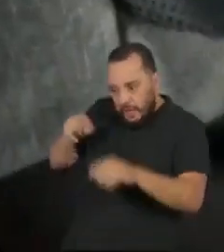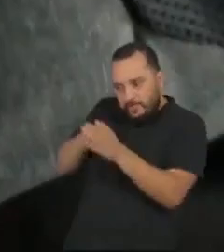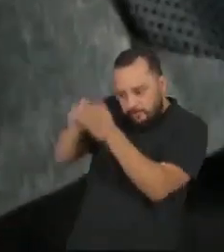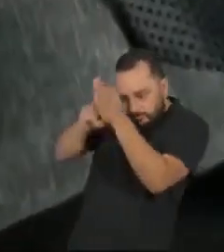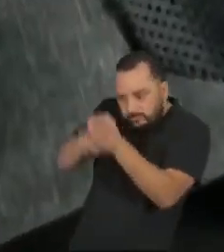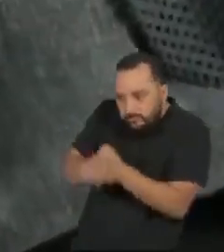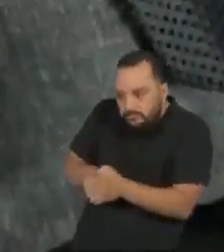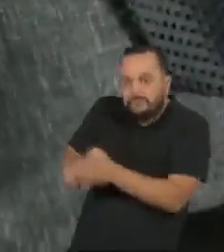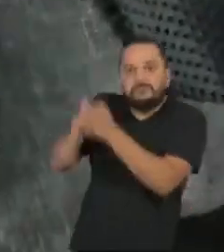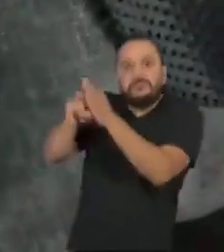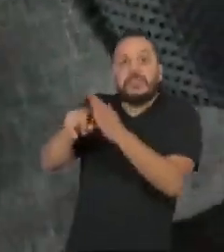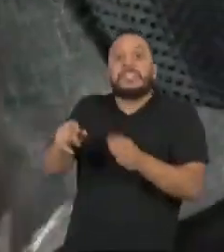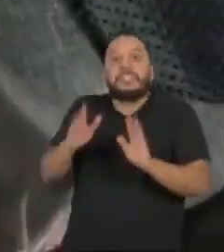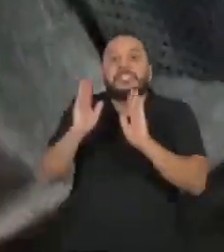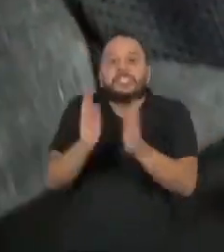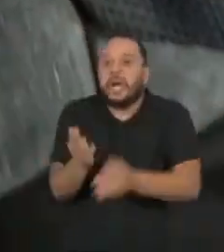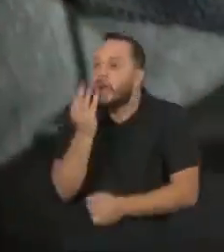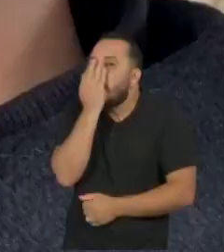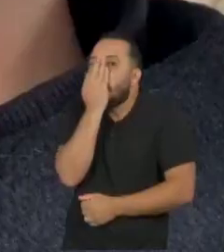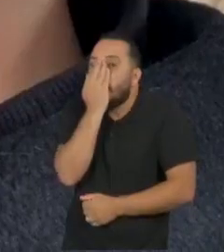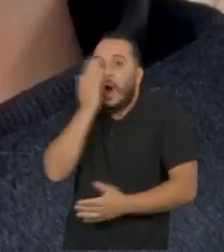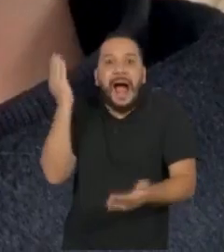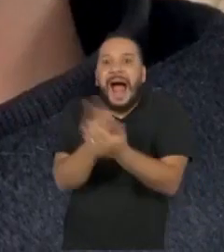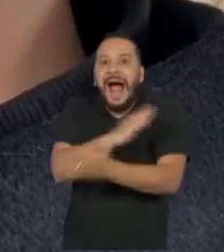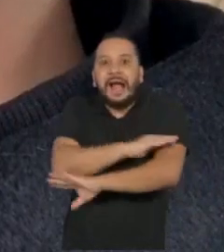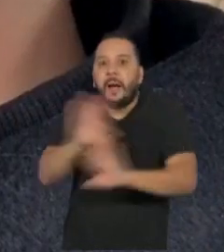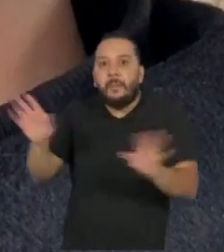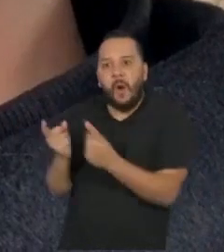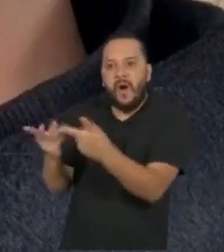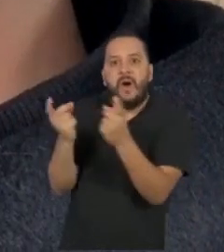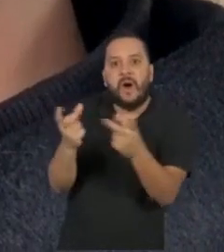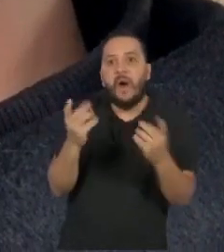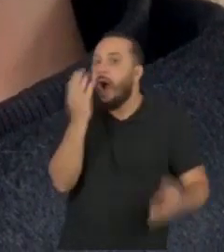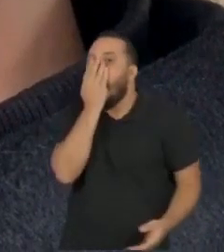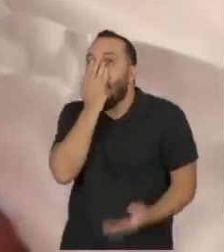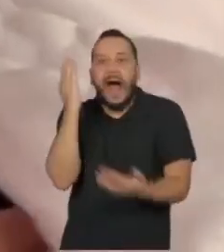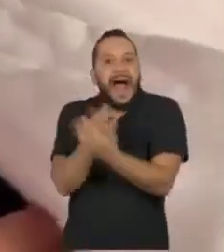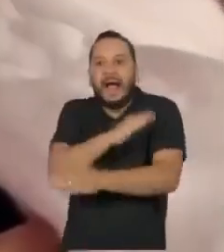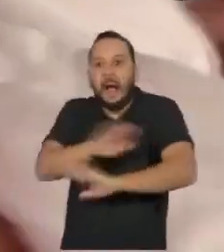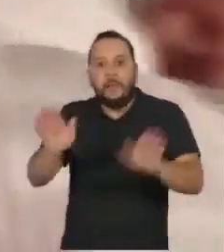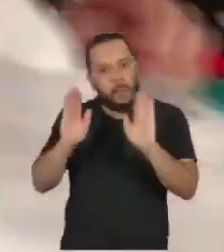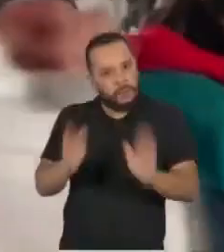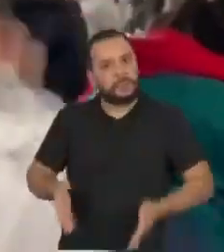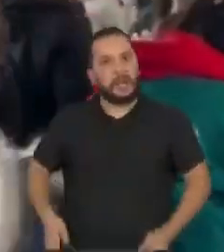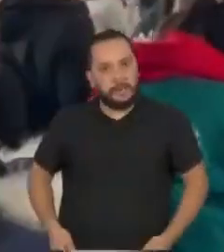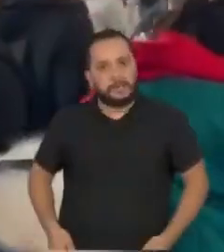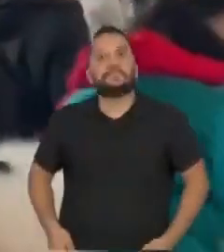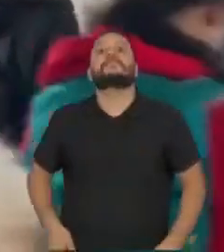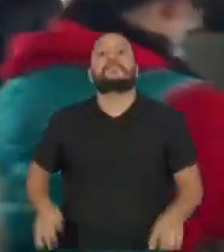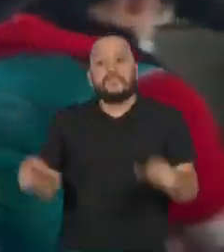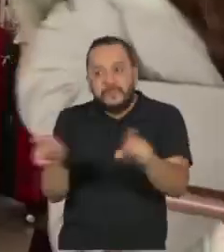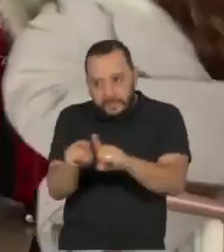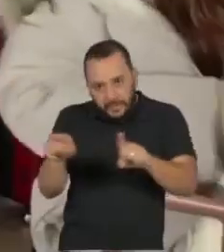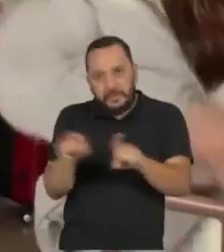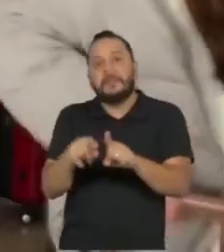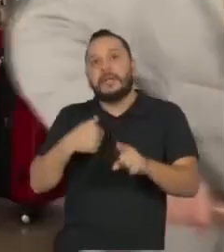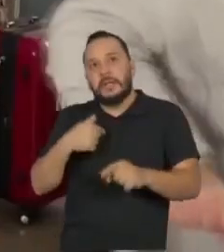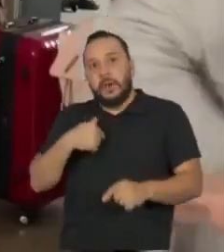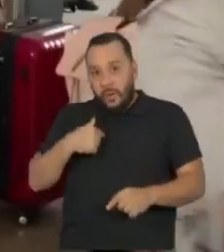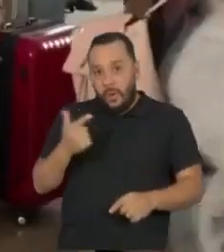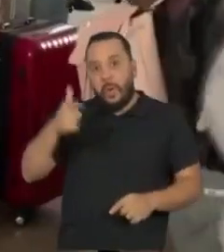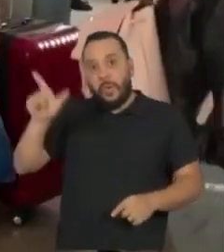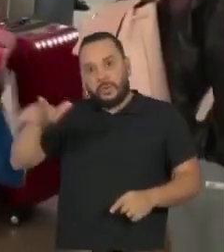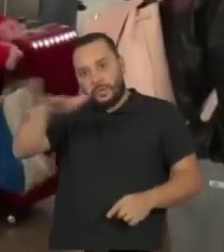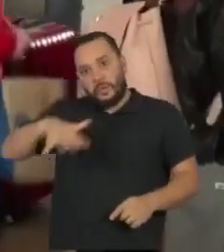lojas esgotaram o estoque de máscaras faciais para prevenir o contágio. Mais casos devem ser esperados em outras partes